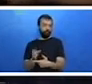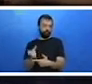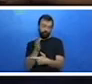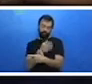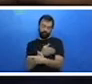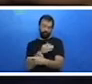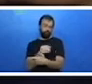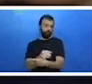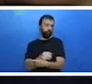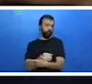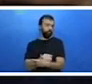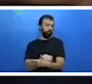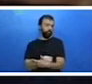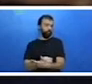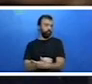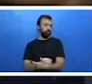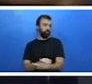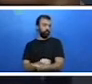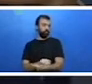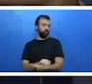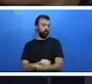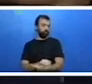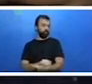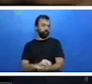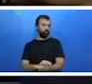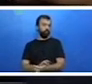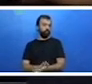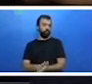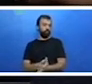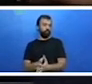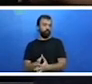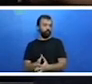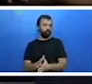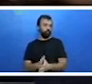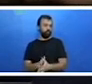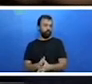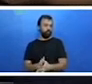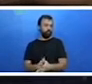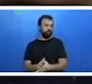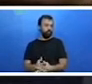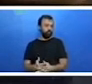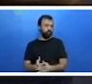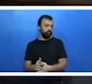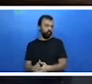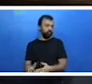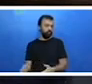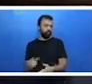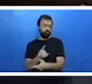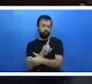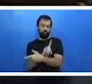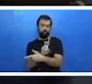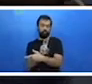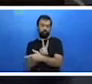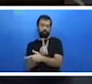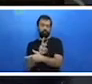depois vou voltar mais uma casinha com a vírgula para dividir. Então, como que vai ficar aqui?